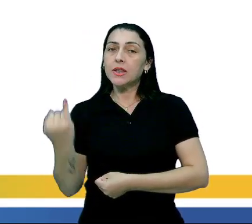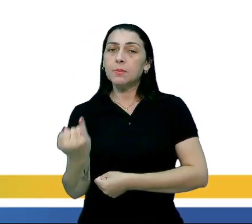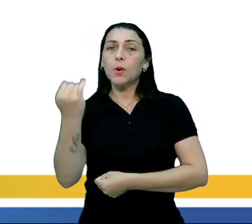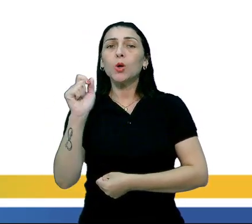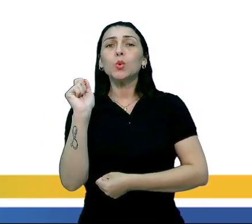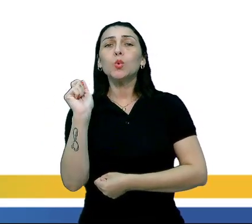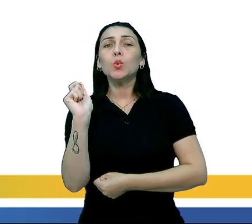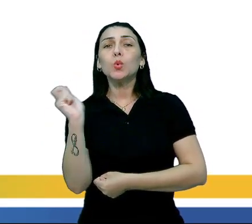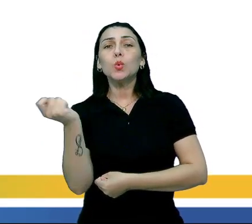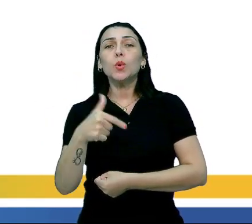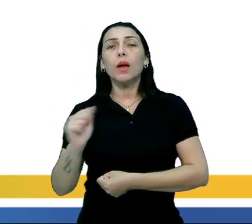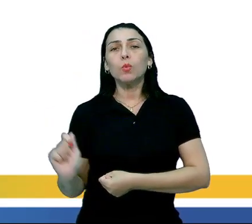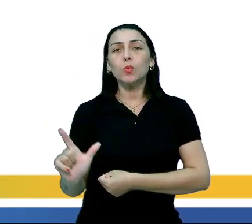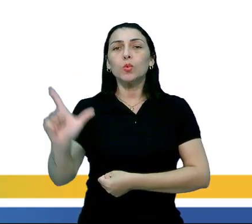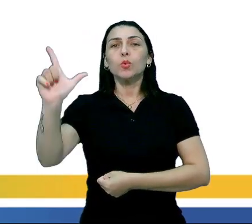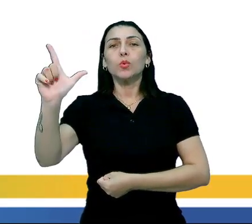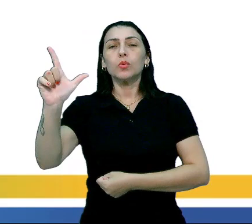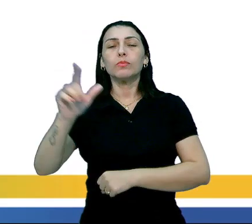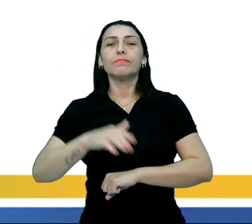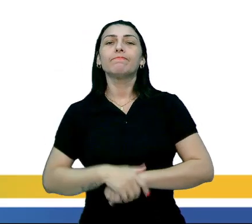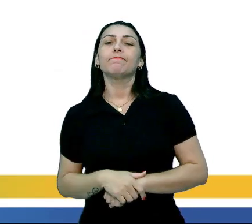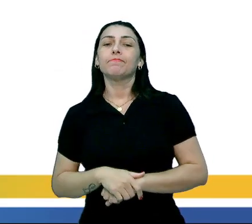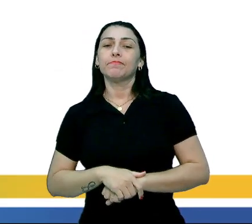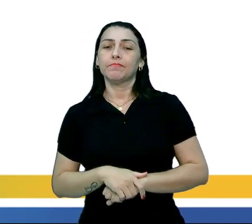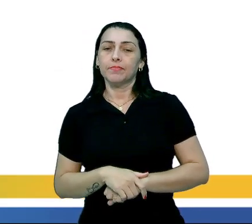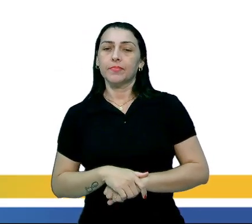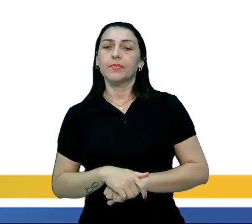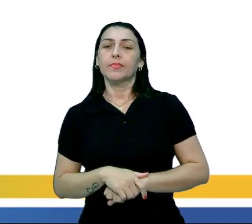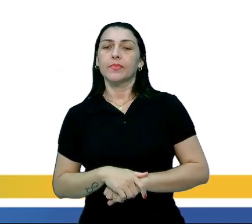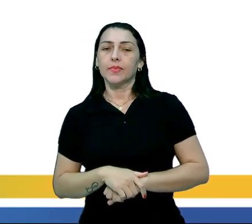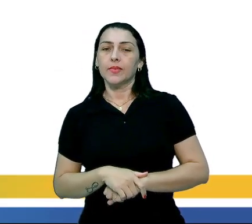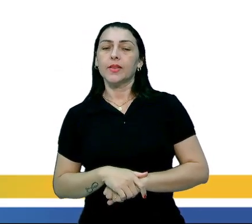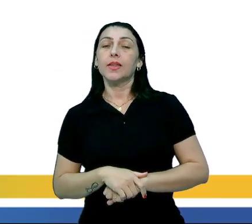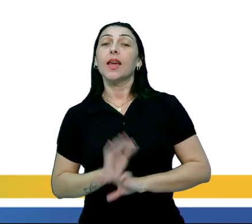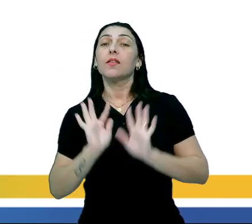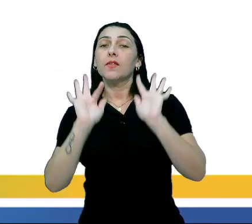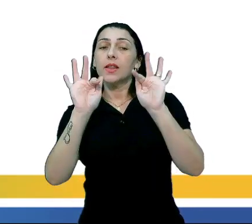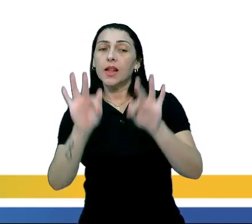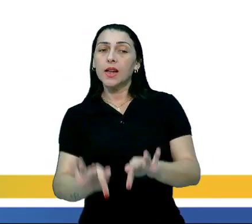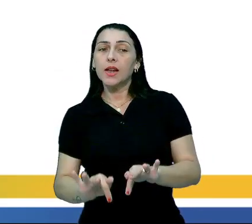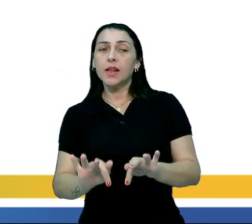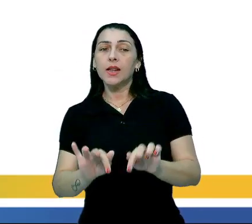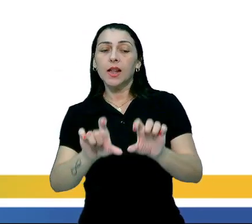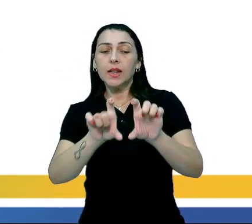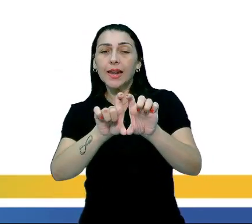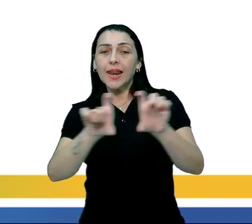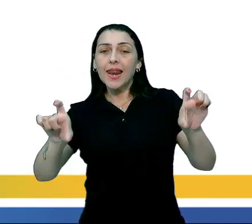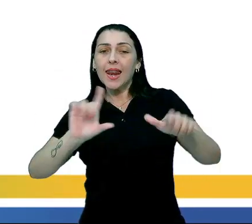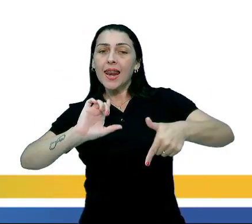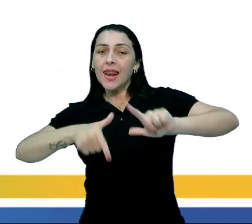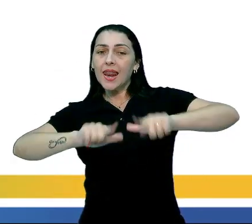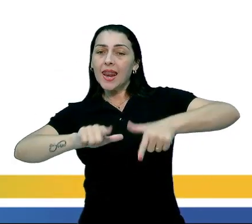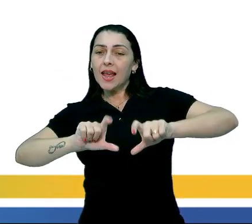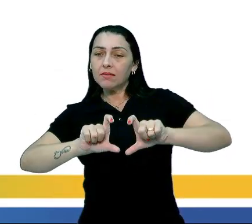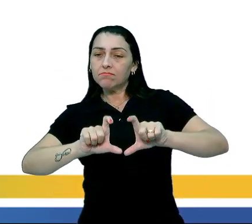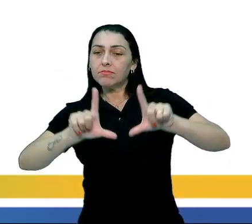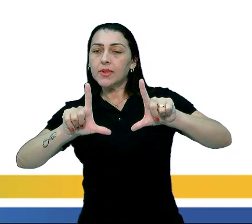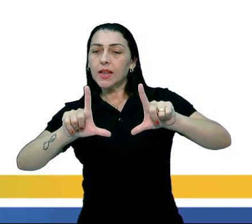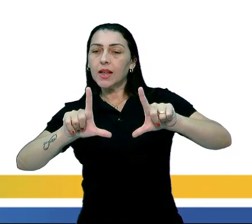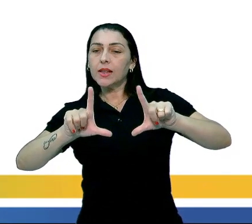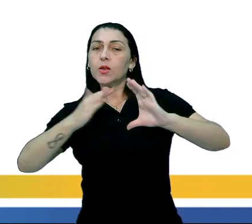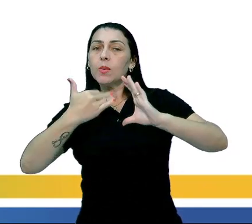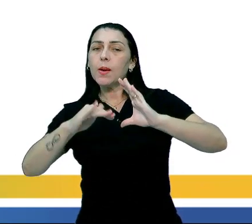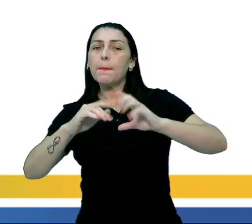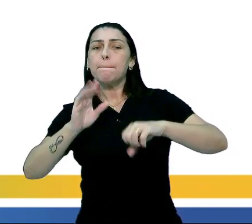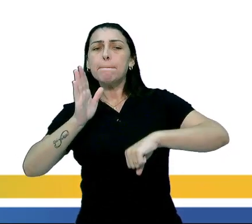mais do que o lucro. E aí ele fecha com a chave de ouro aí, com letras garrafais, ele deixa uma